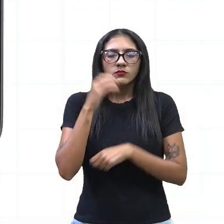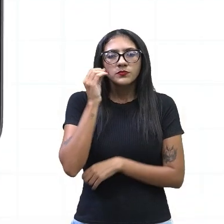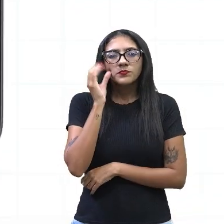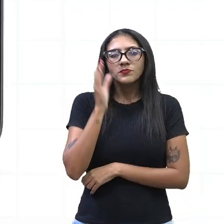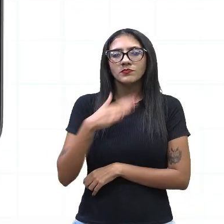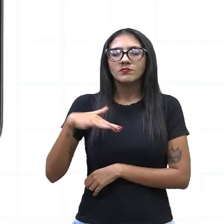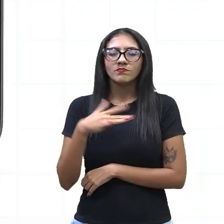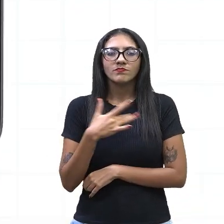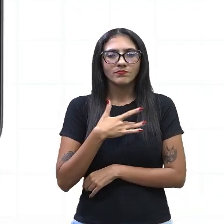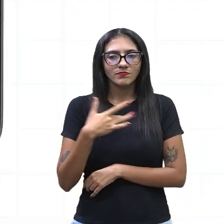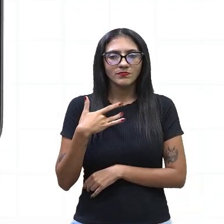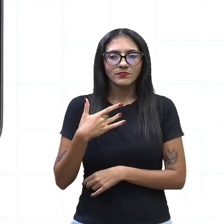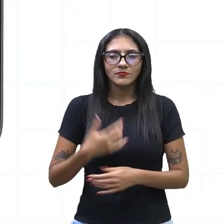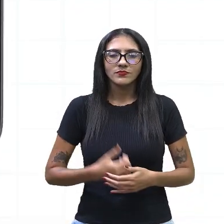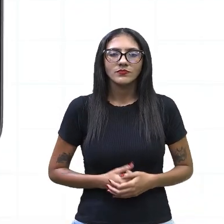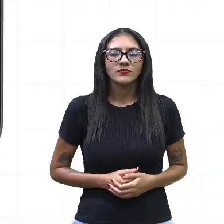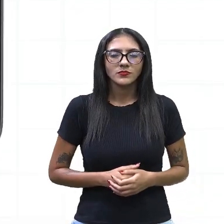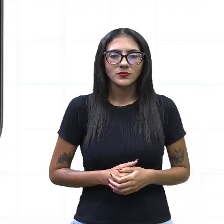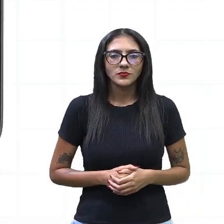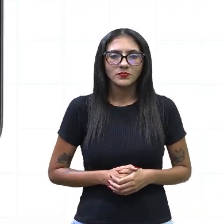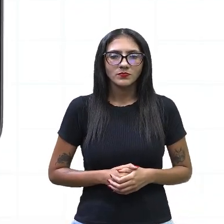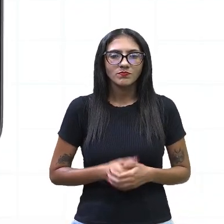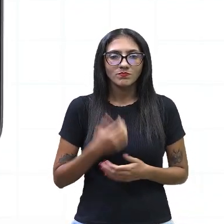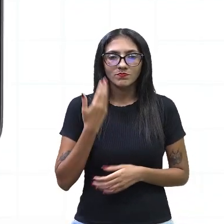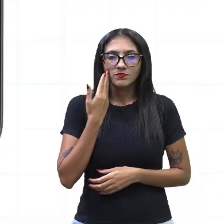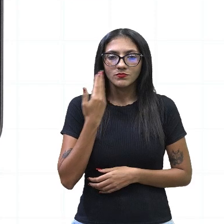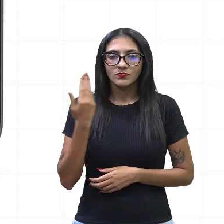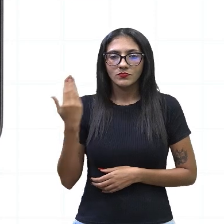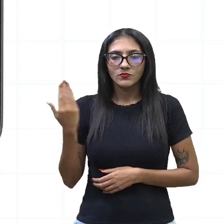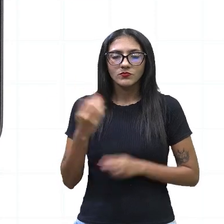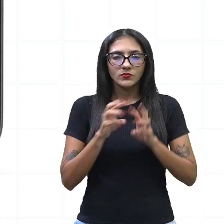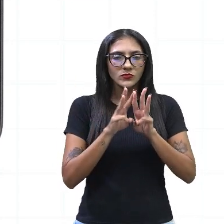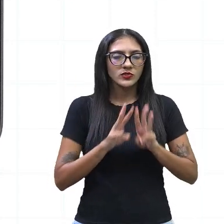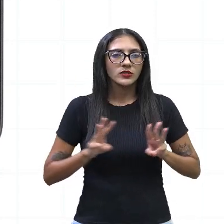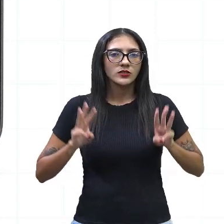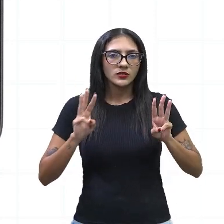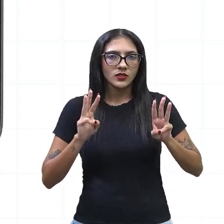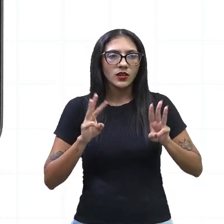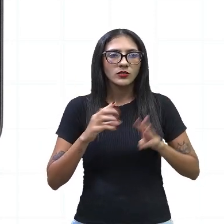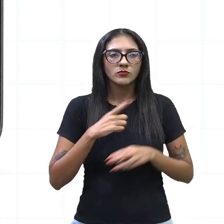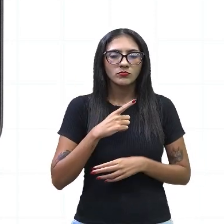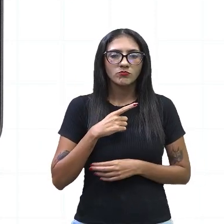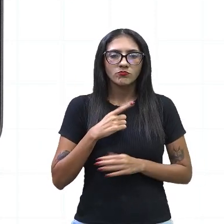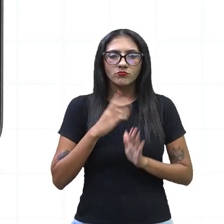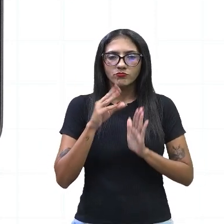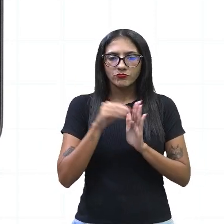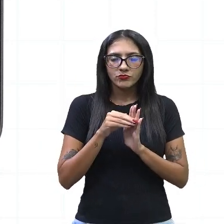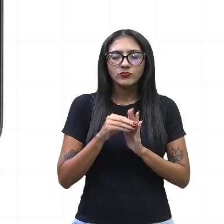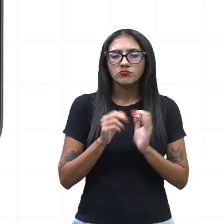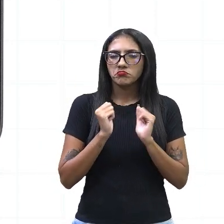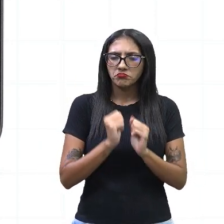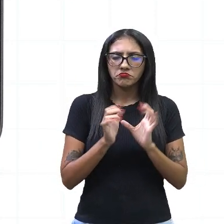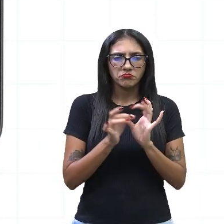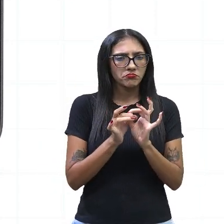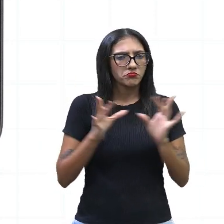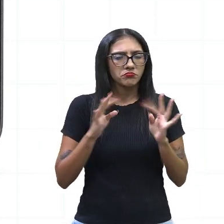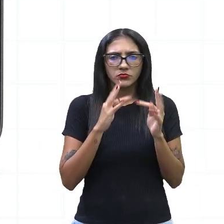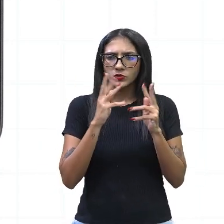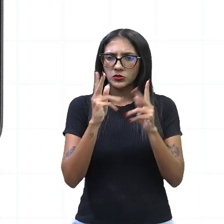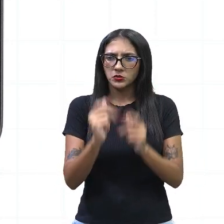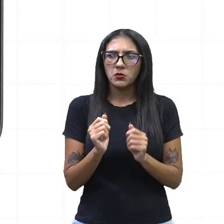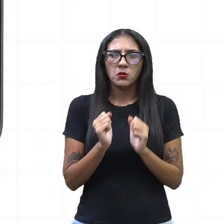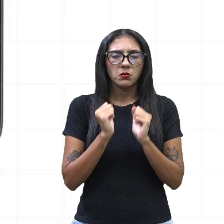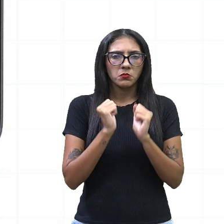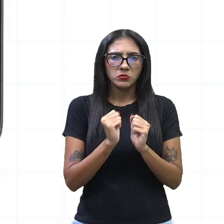área da saúde, tá certo? Esse site está aí da internet para todos visualizarem, ele